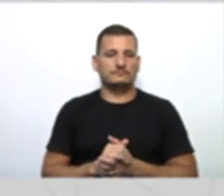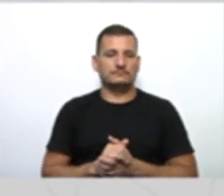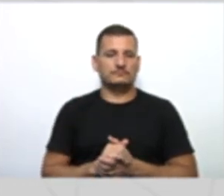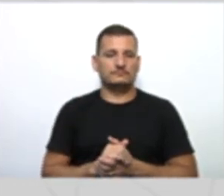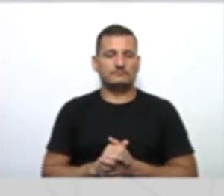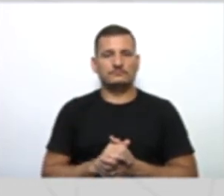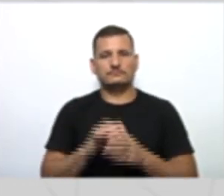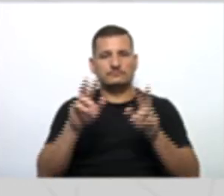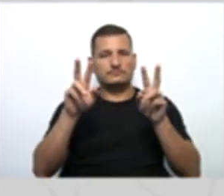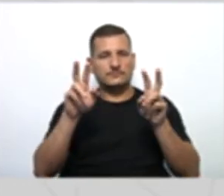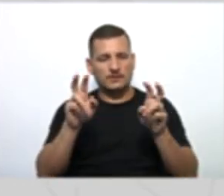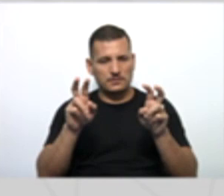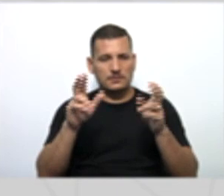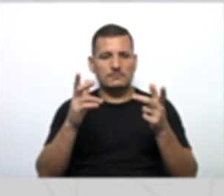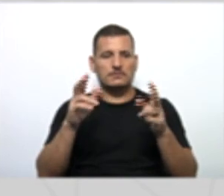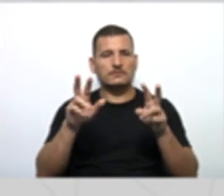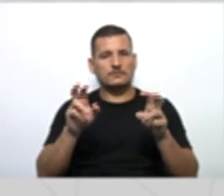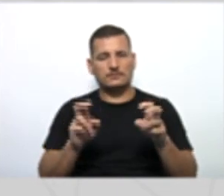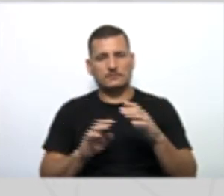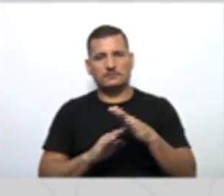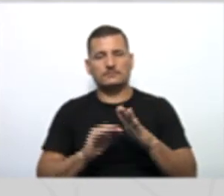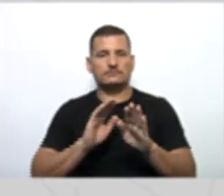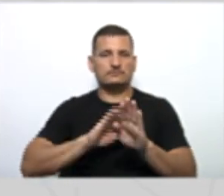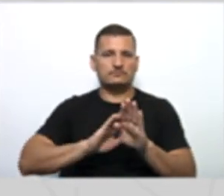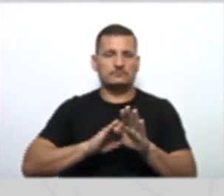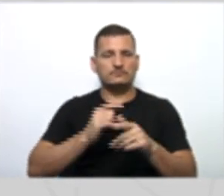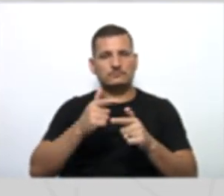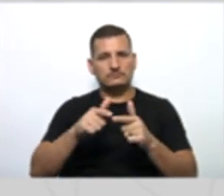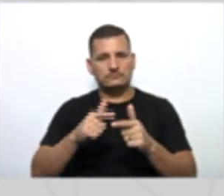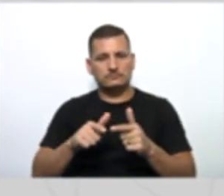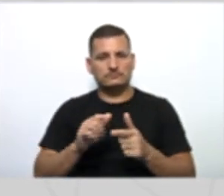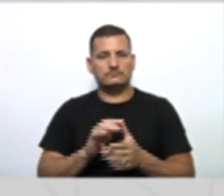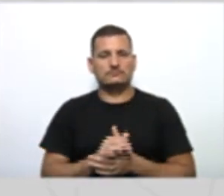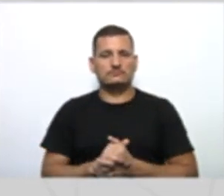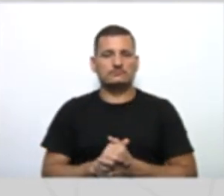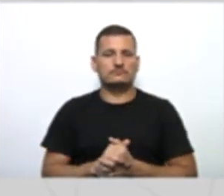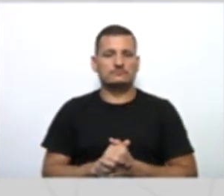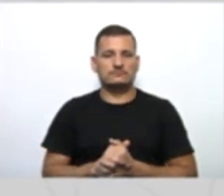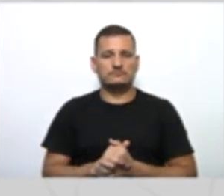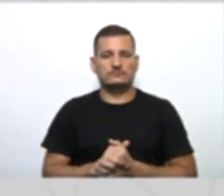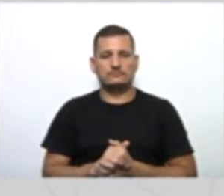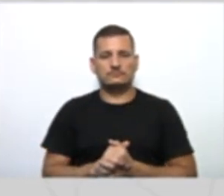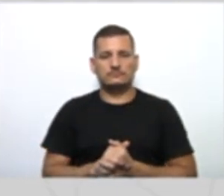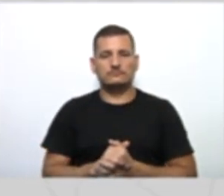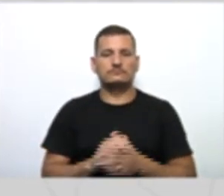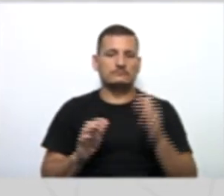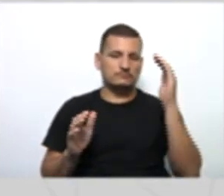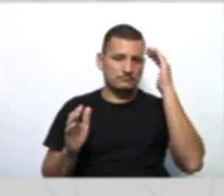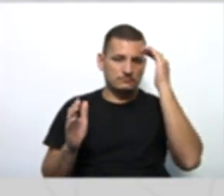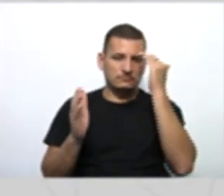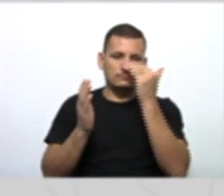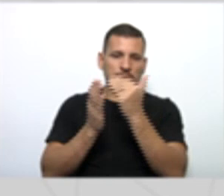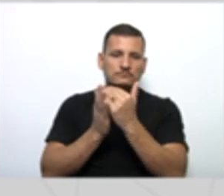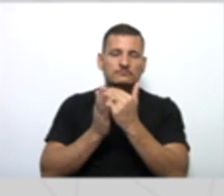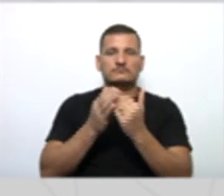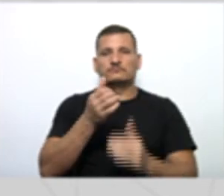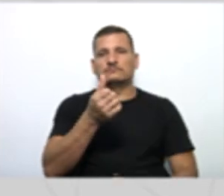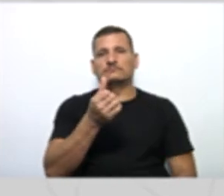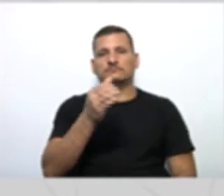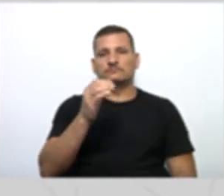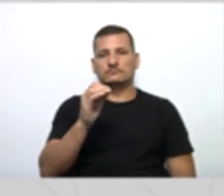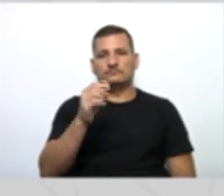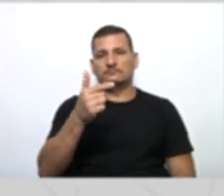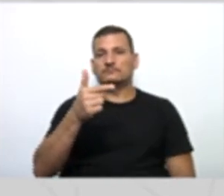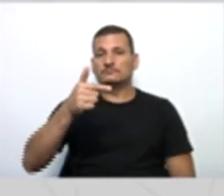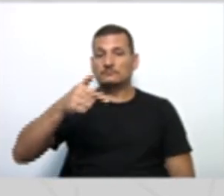Lembra? Tema, delimitação do tema, hipótese, problematização. Tudo isso seguindo a norma 6027. É